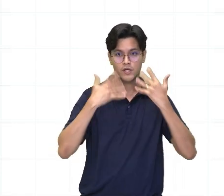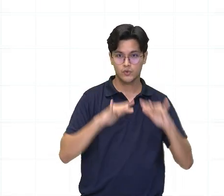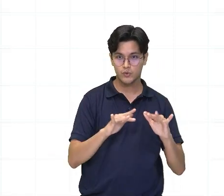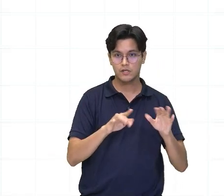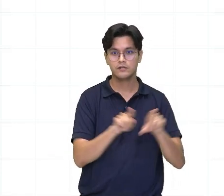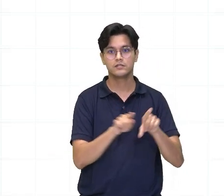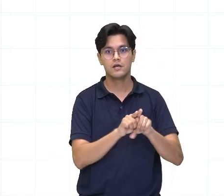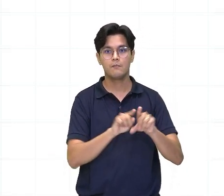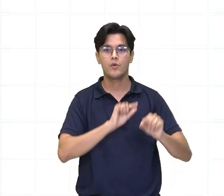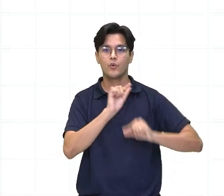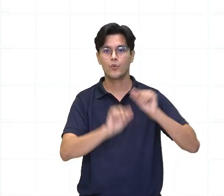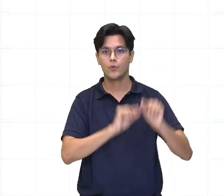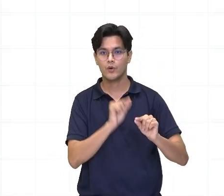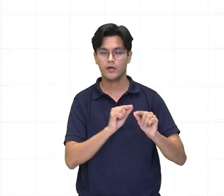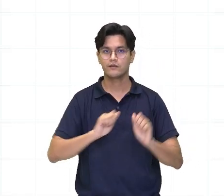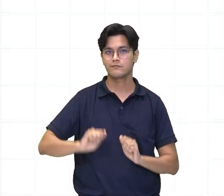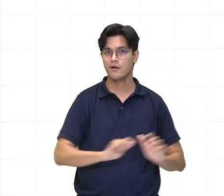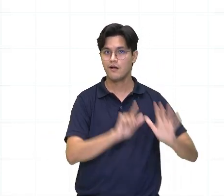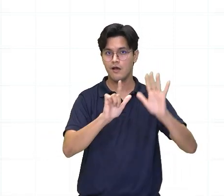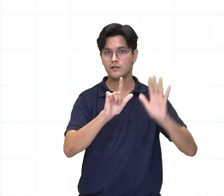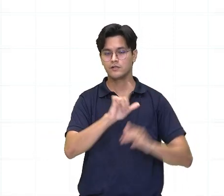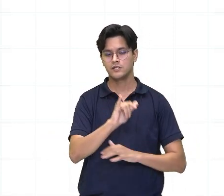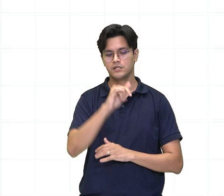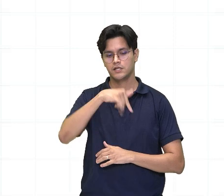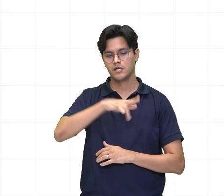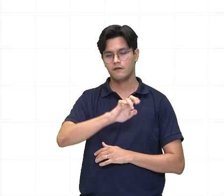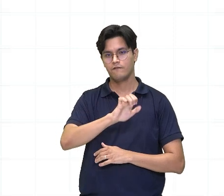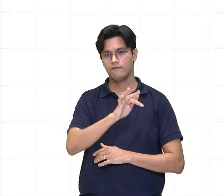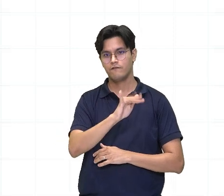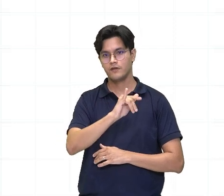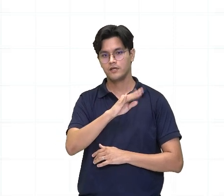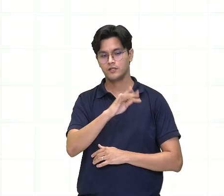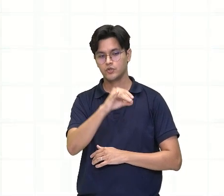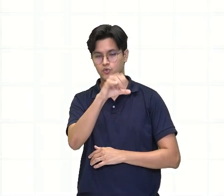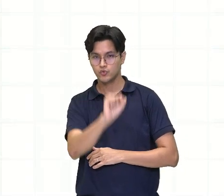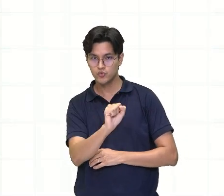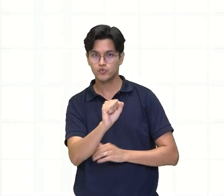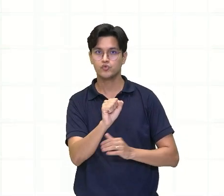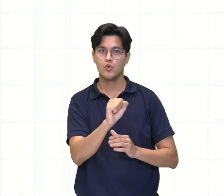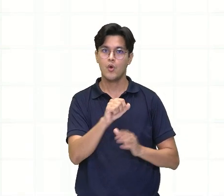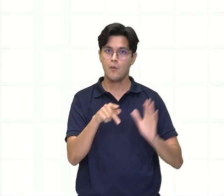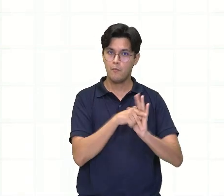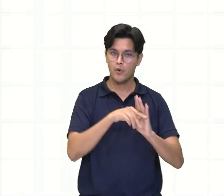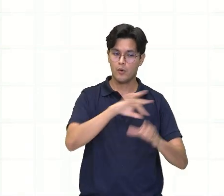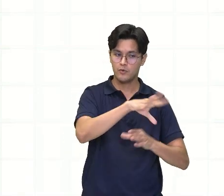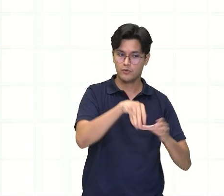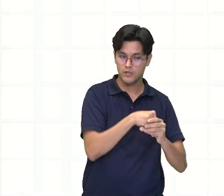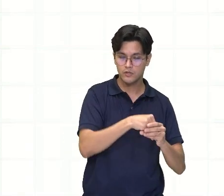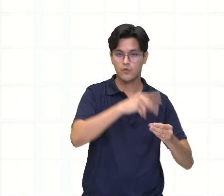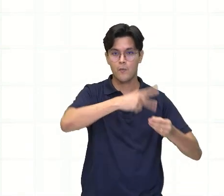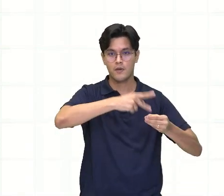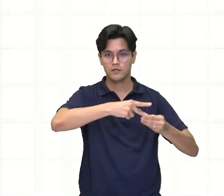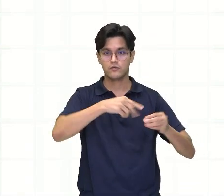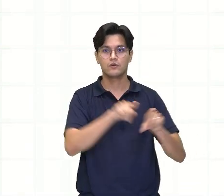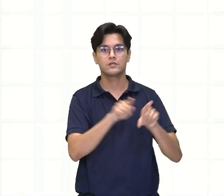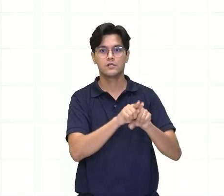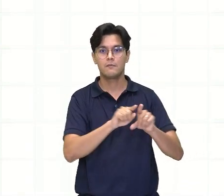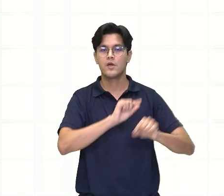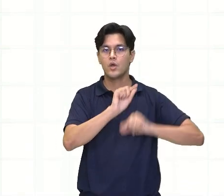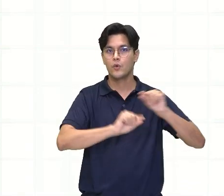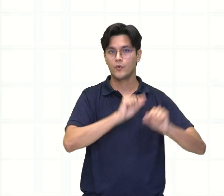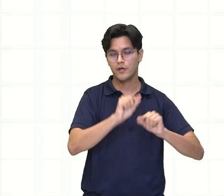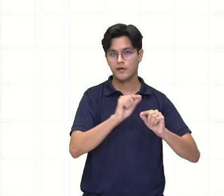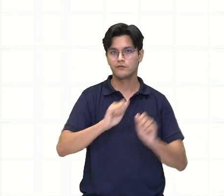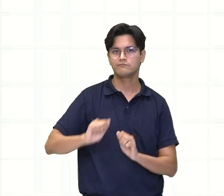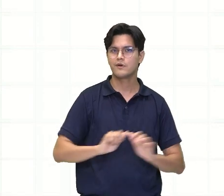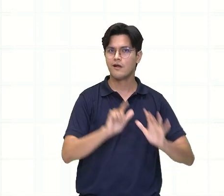os gases, né, liquefeitos de petróleo, gases residuais de